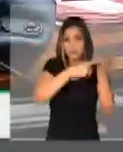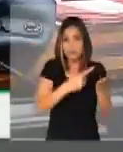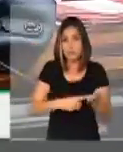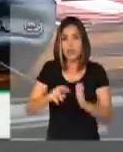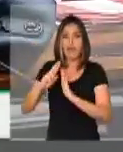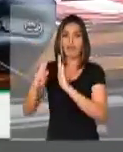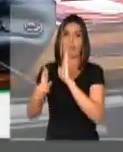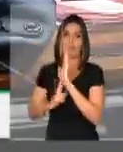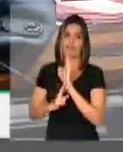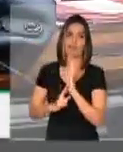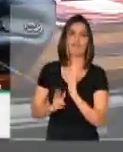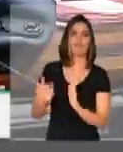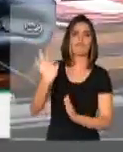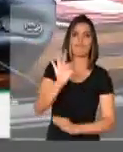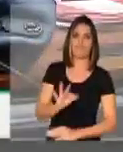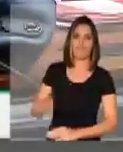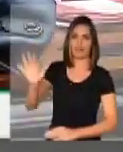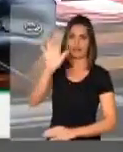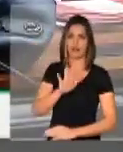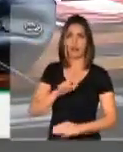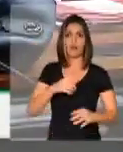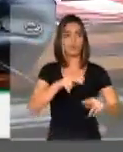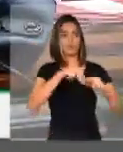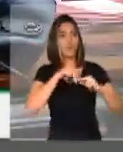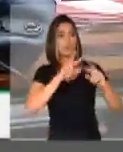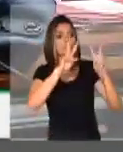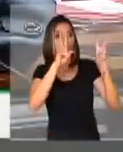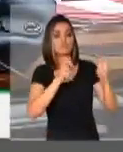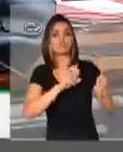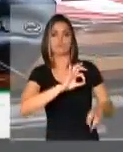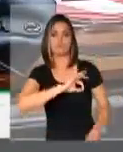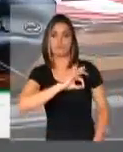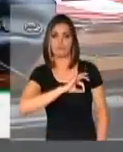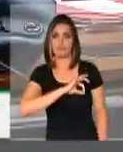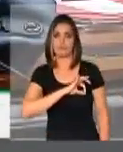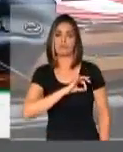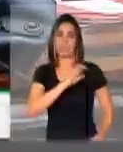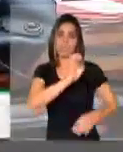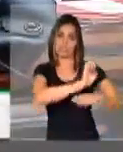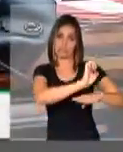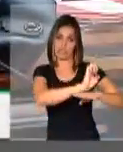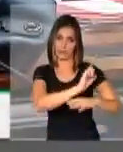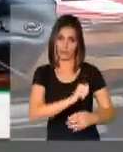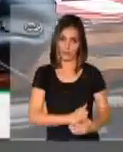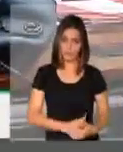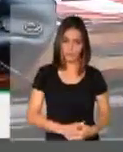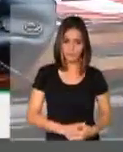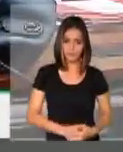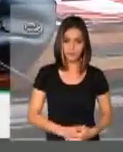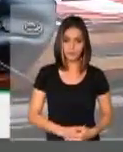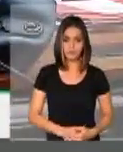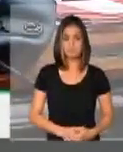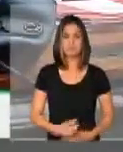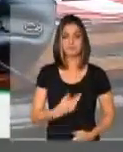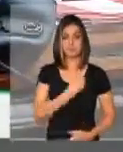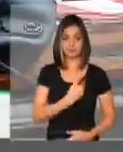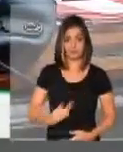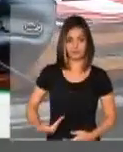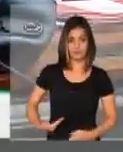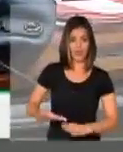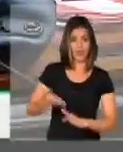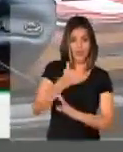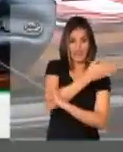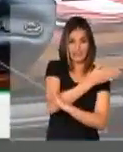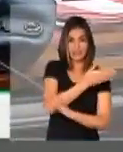relação aos militares estaduais. É bom lembrar que no governo Fernando